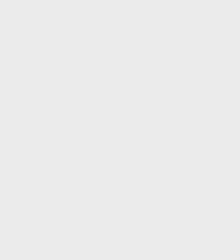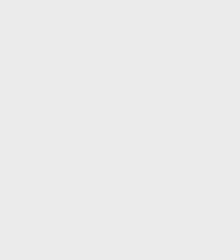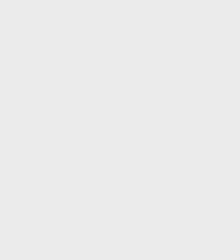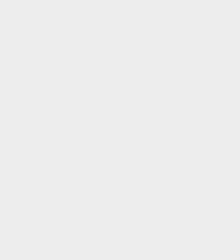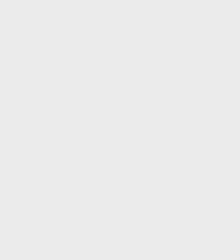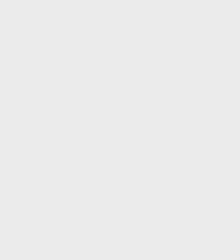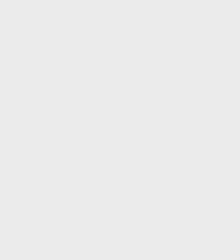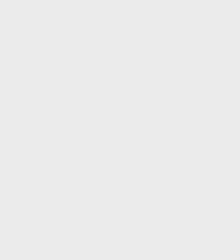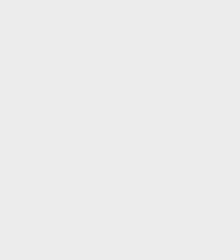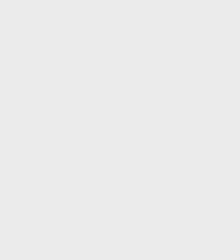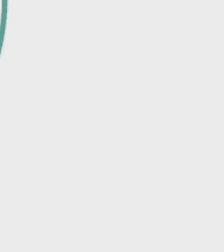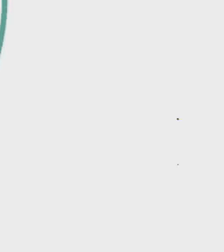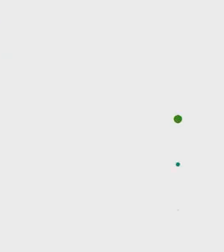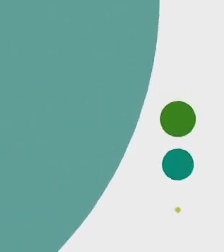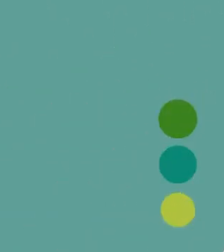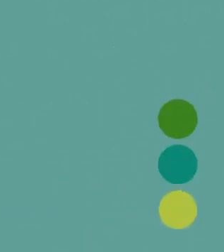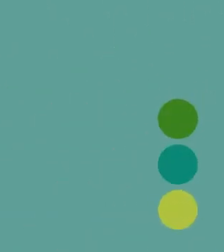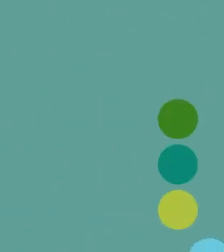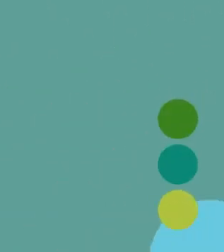o